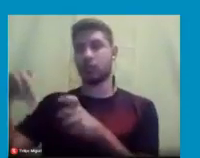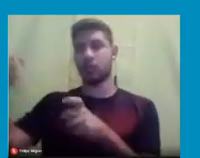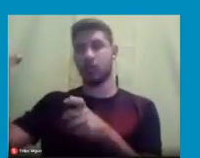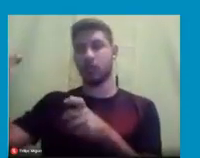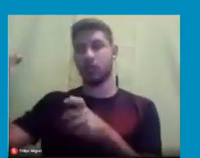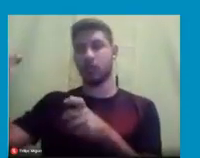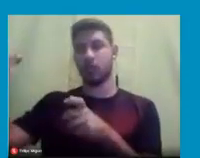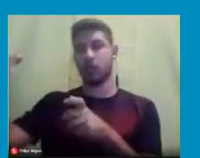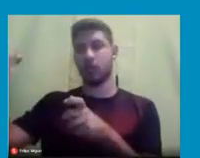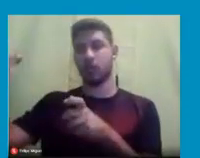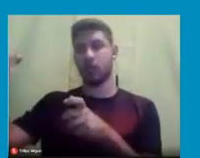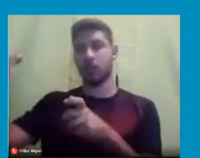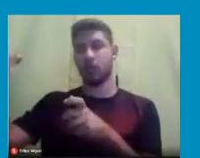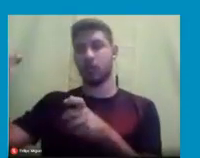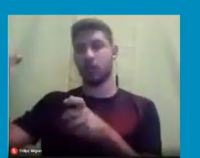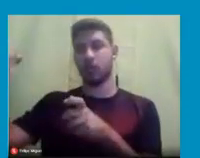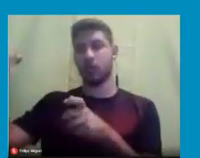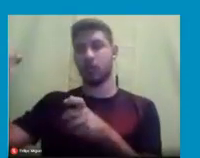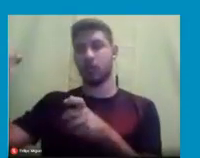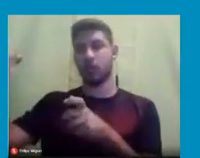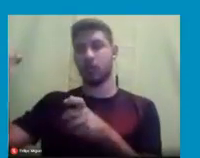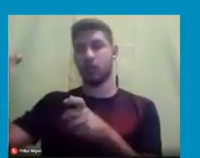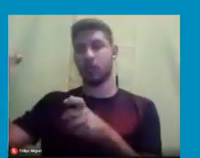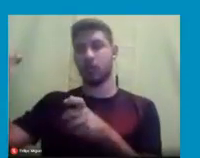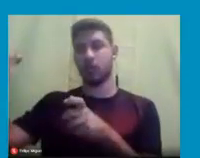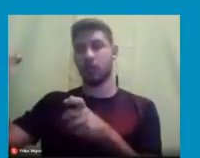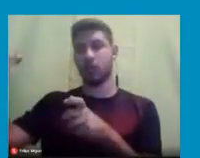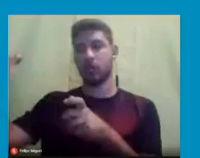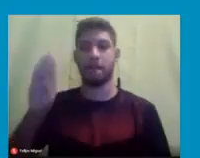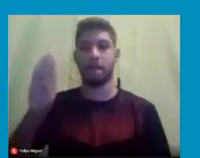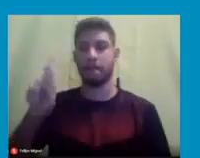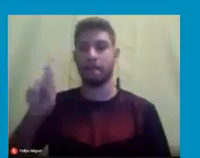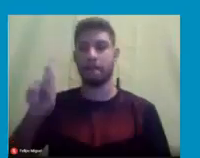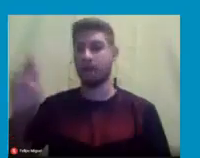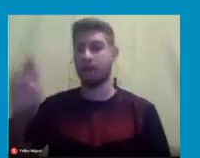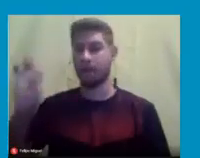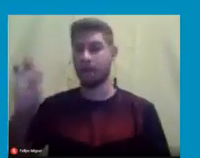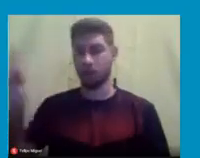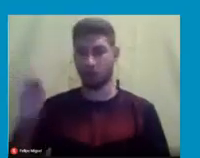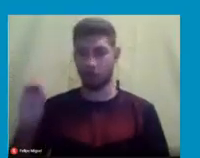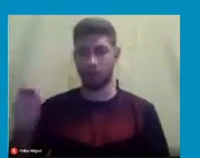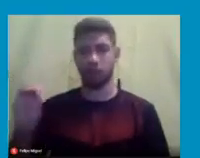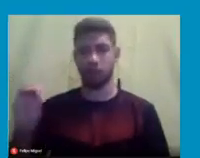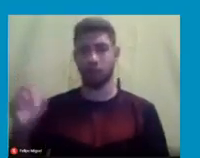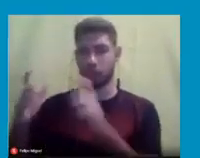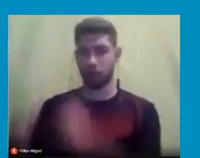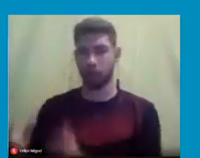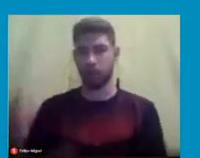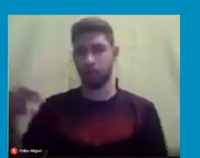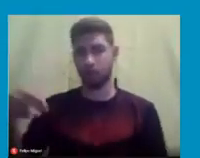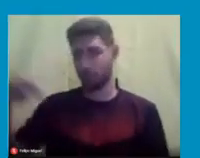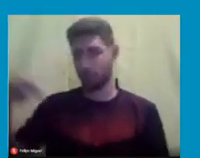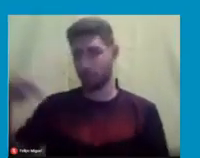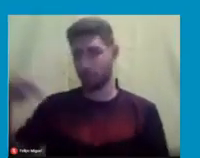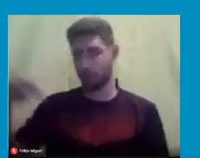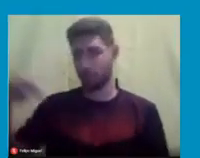Barreto, né? Aquele romance Clarice, vai formando ali a Zona Norte do Rio de Janeiro, e o negro